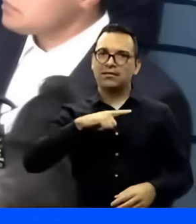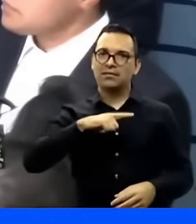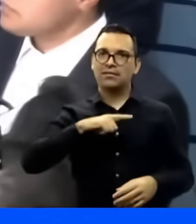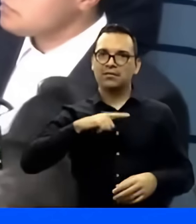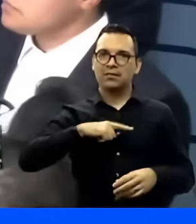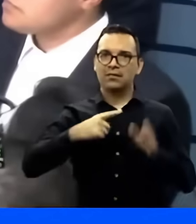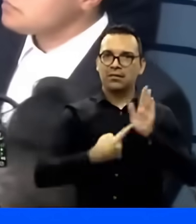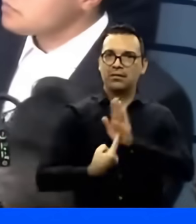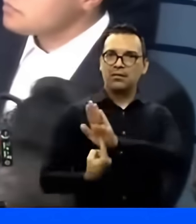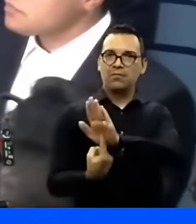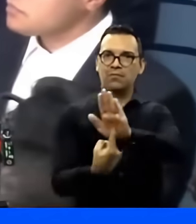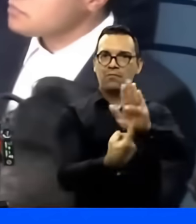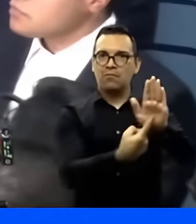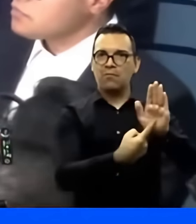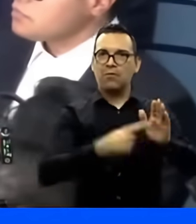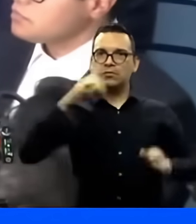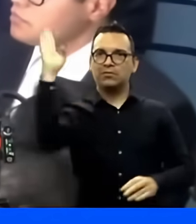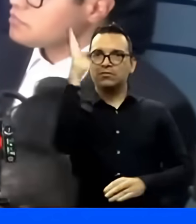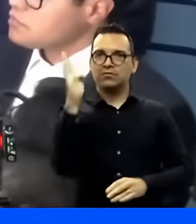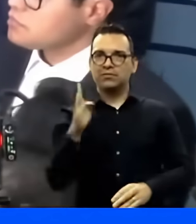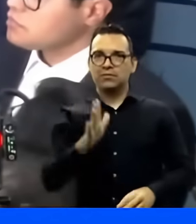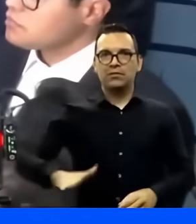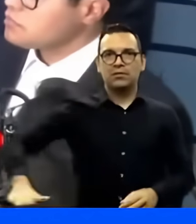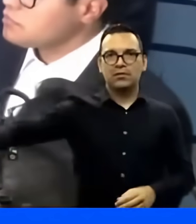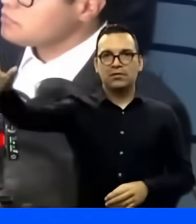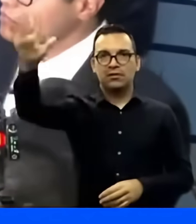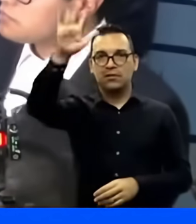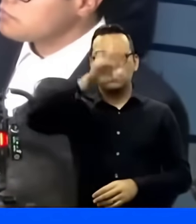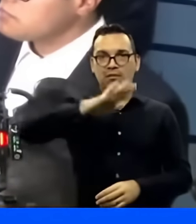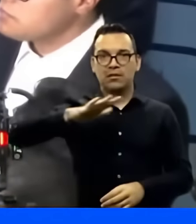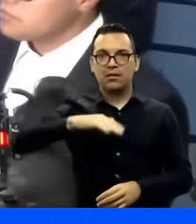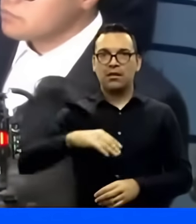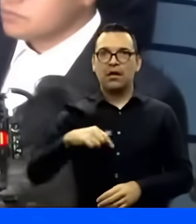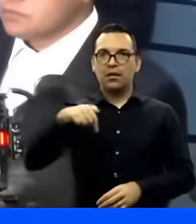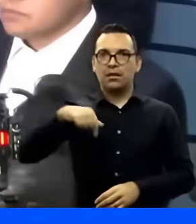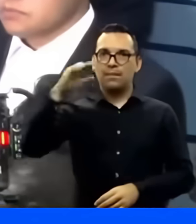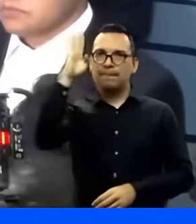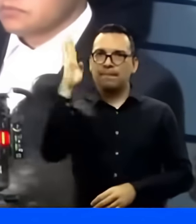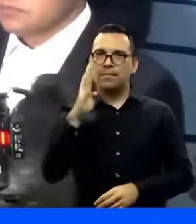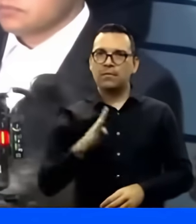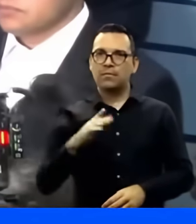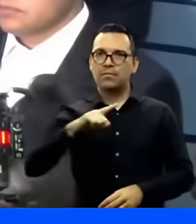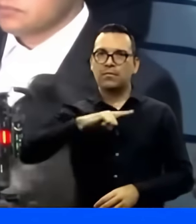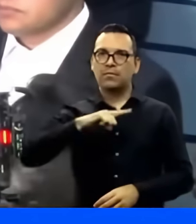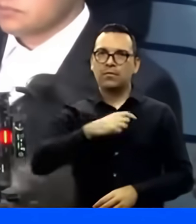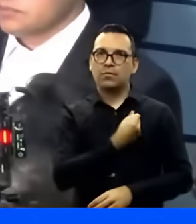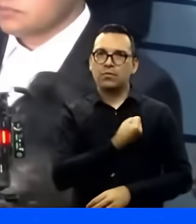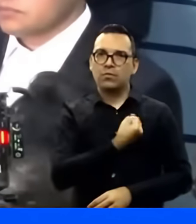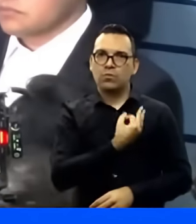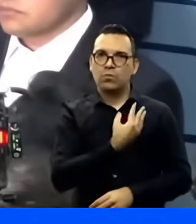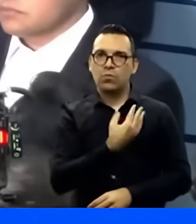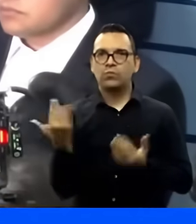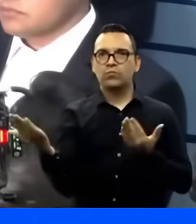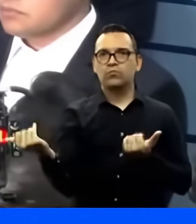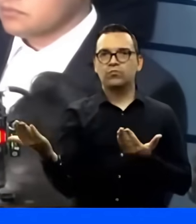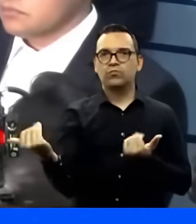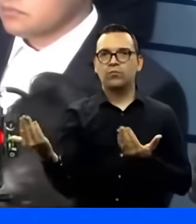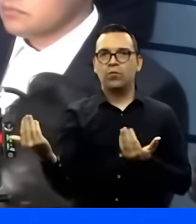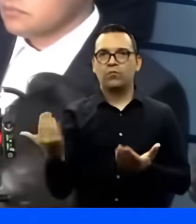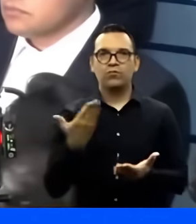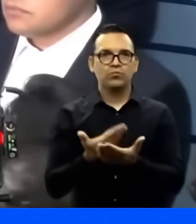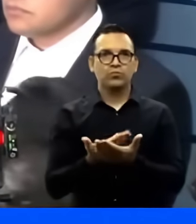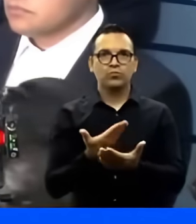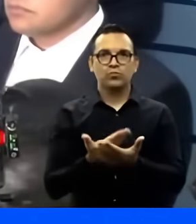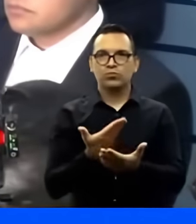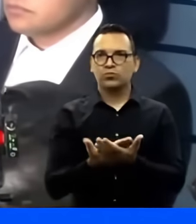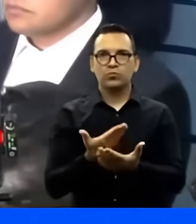universitária, tenho assim muito forte, né? O Brasil tem um dos maiores números de jovens que nem estudam nem trabalham no mundo. Então a gente